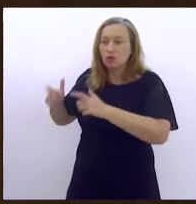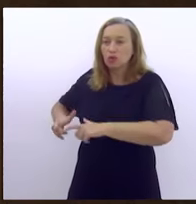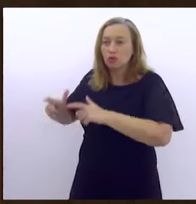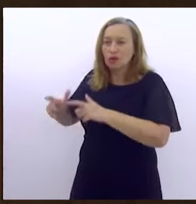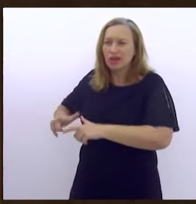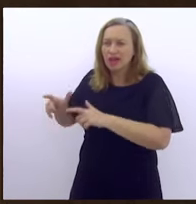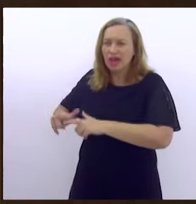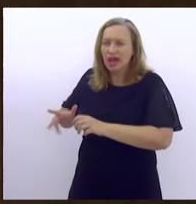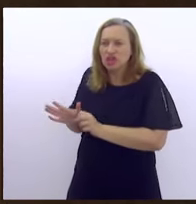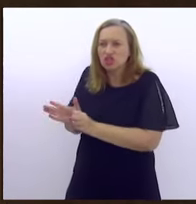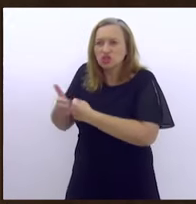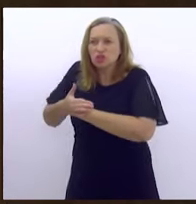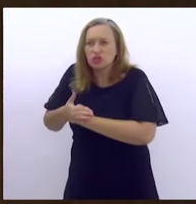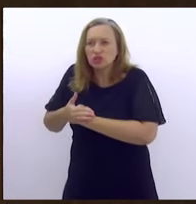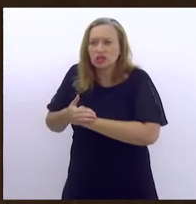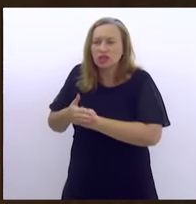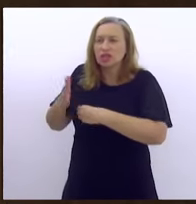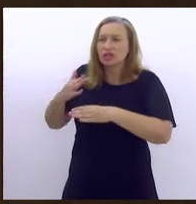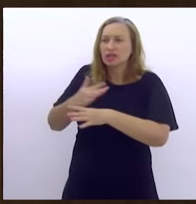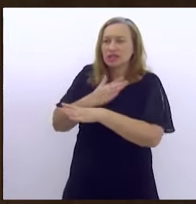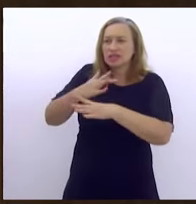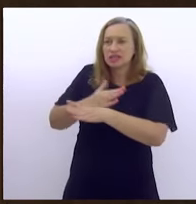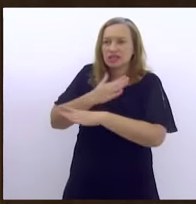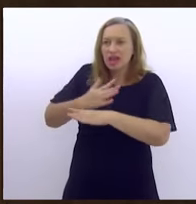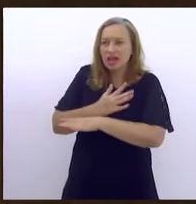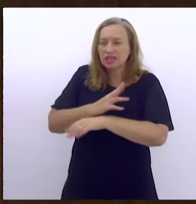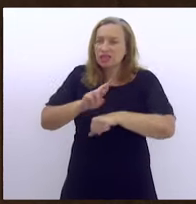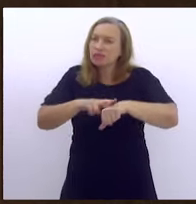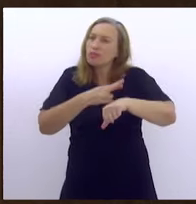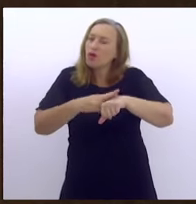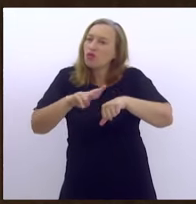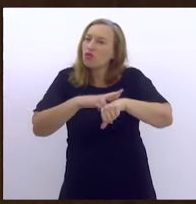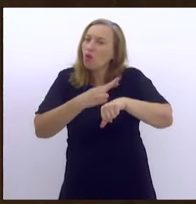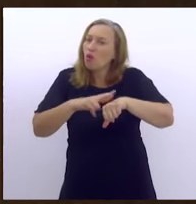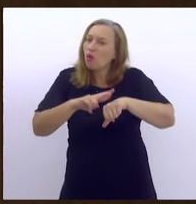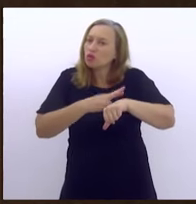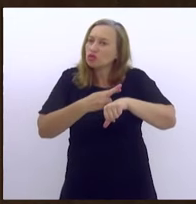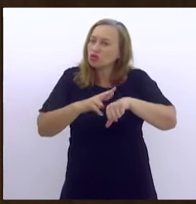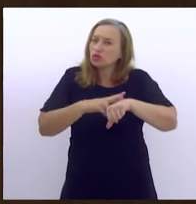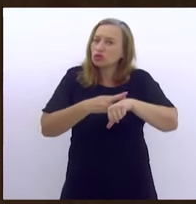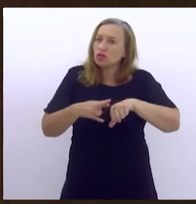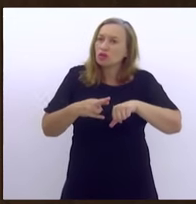cidade de Belfor Roxo. Foi acionado